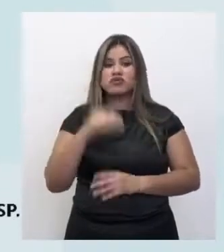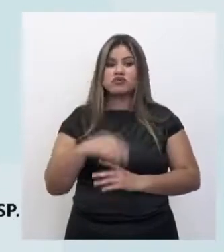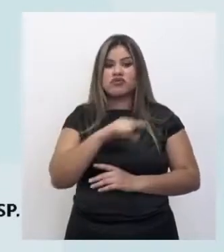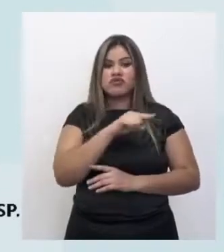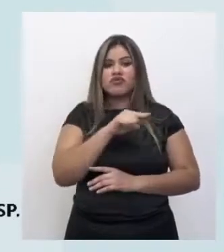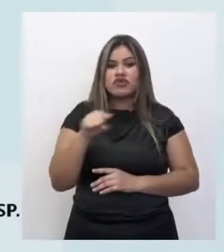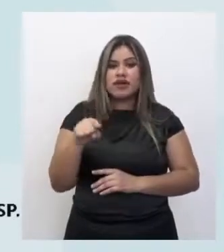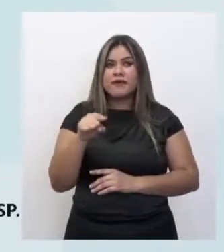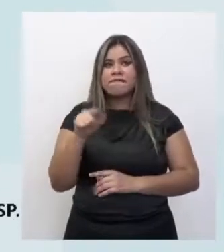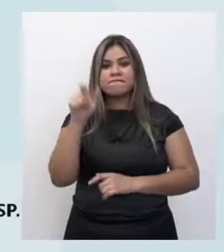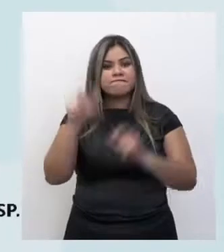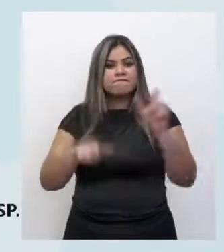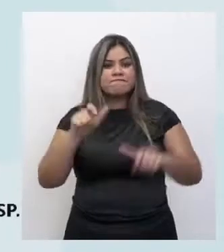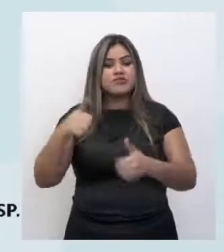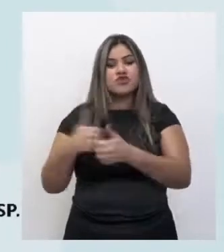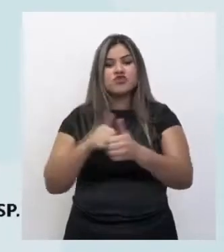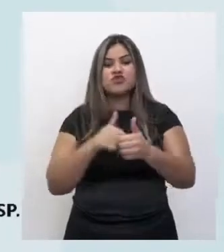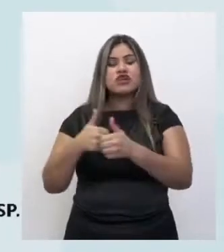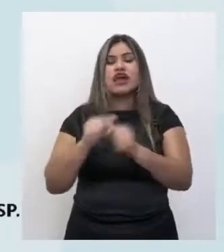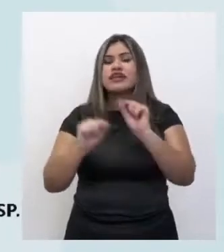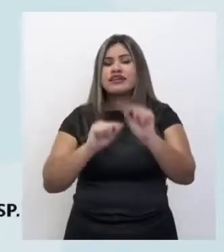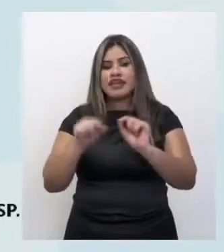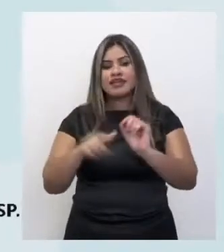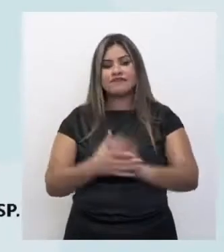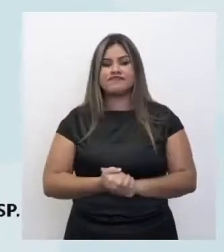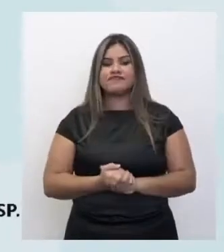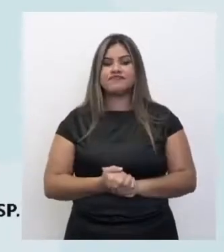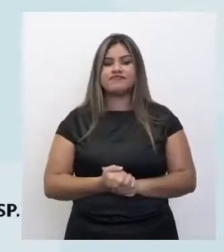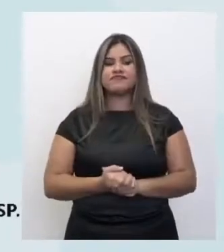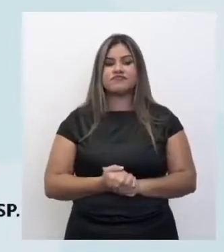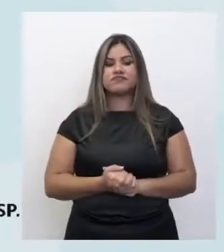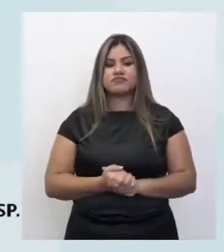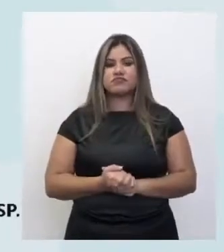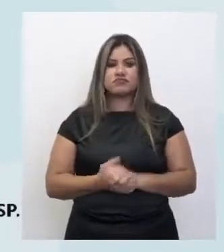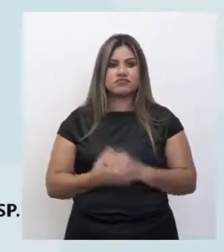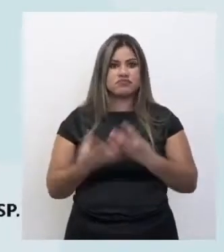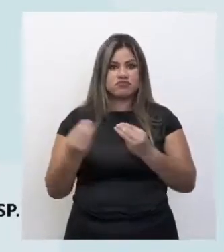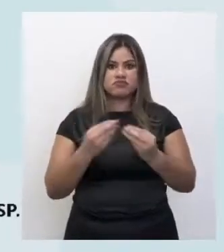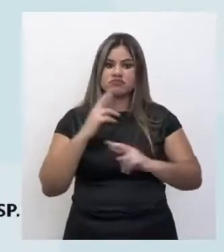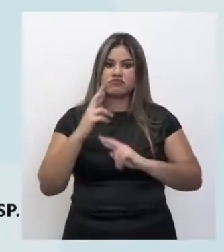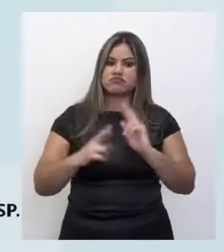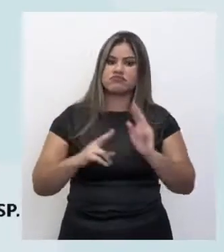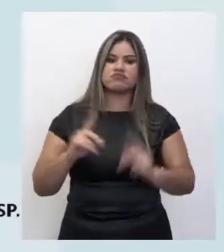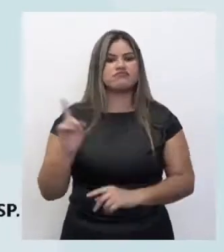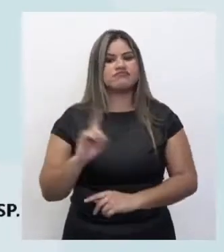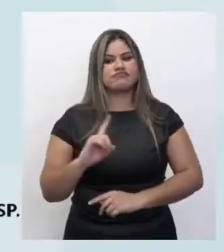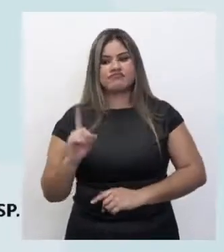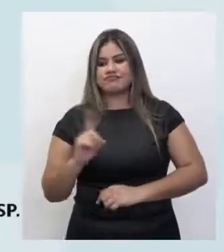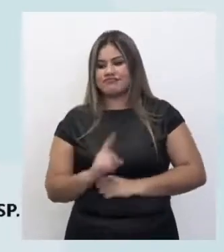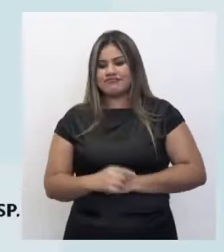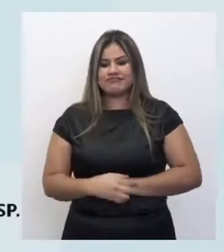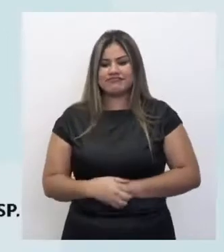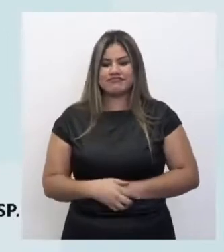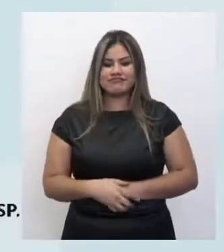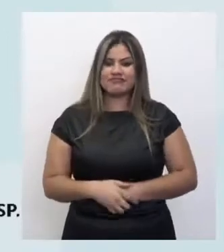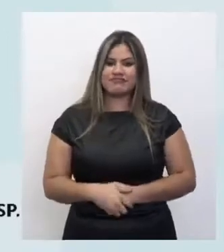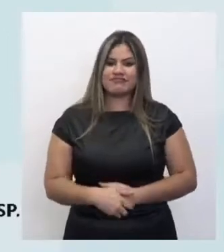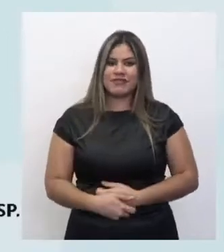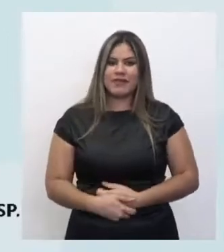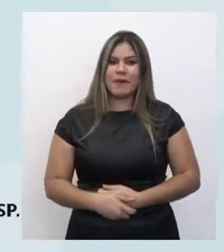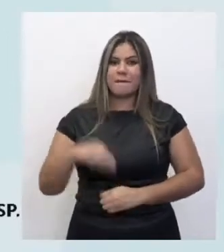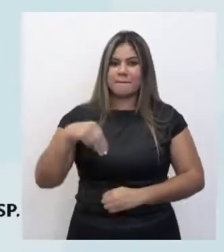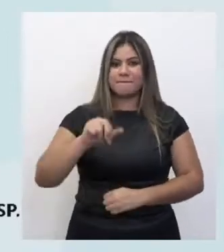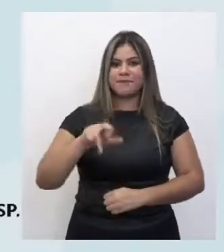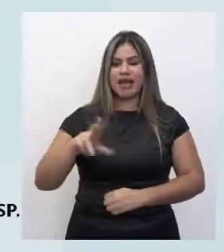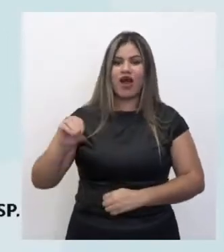de blogueiro ou blogueira vocês curtem. A maioria dizendo não. Tá vendo, Ed? Tá vendo? O pessoal tá falando, cadê o Mauro? Olha só,